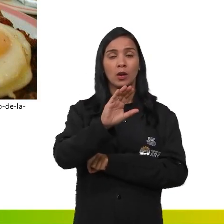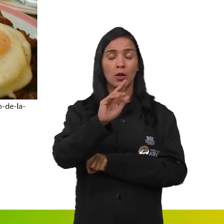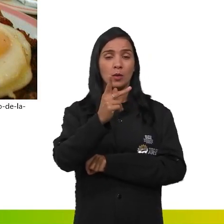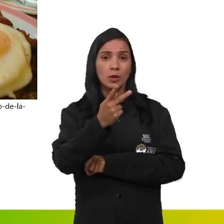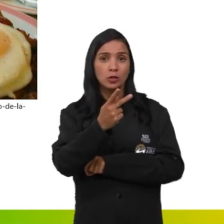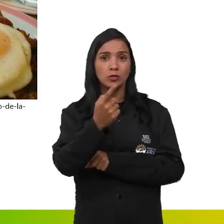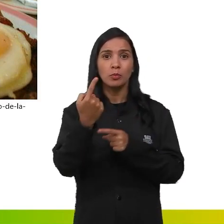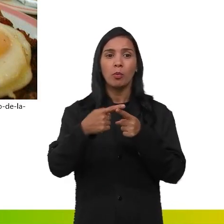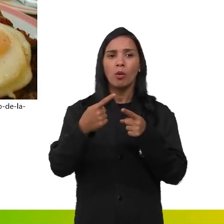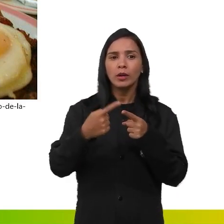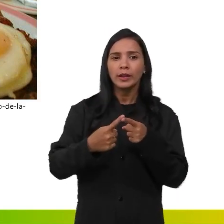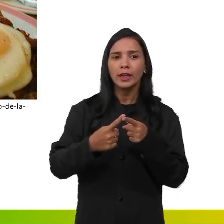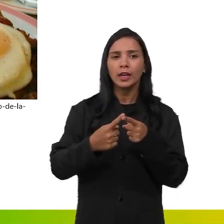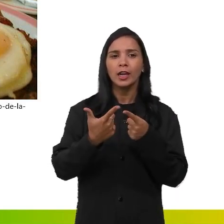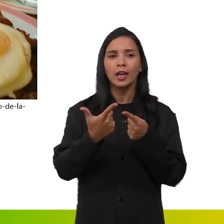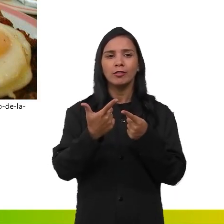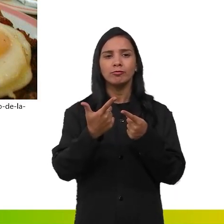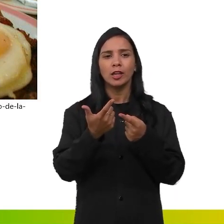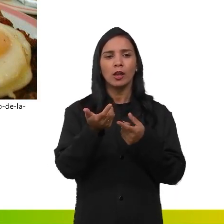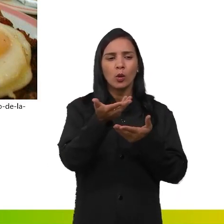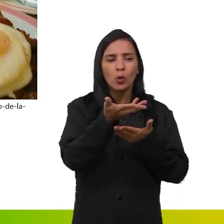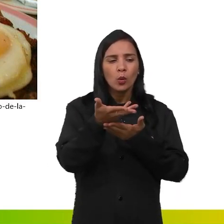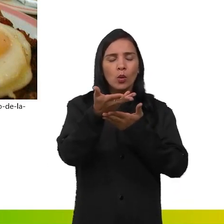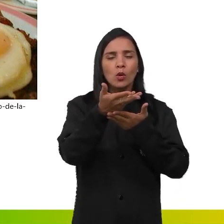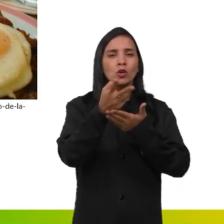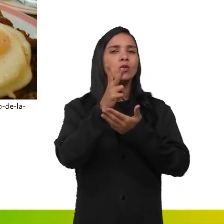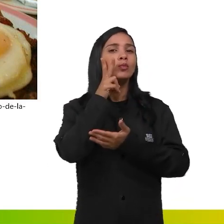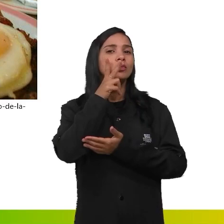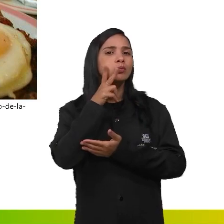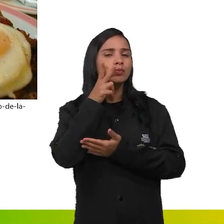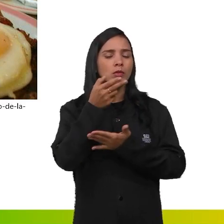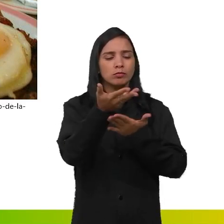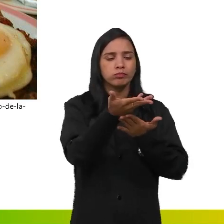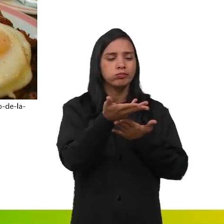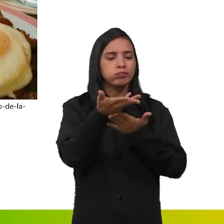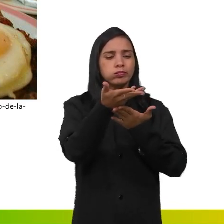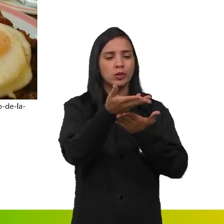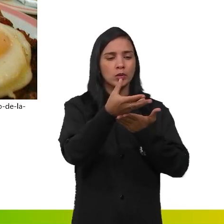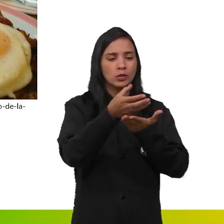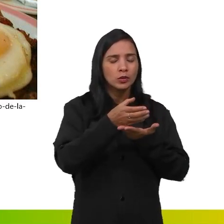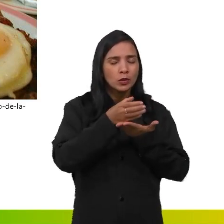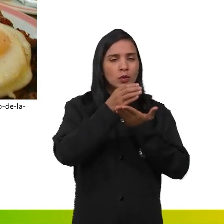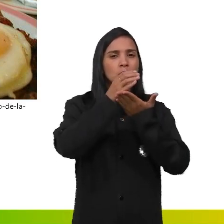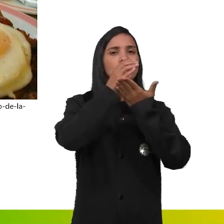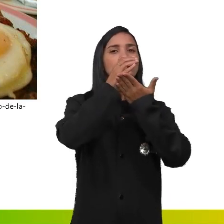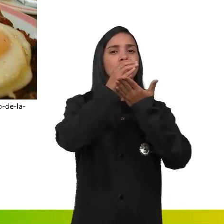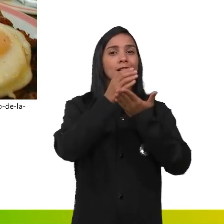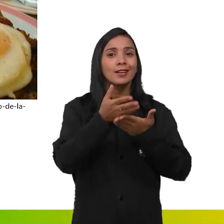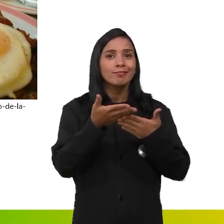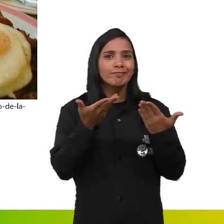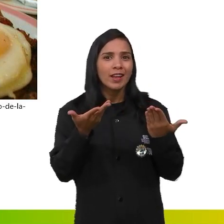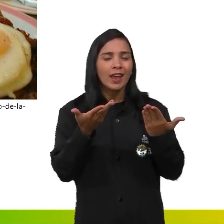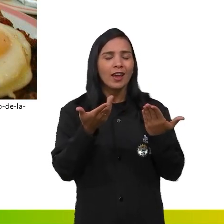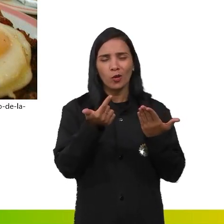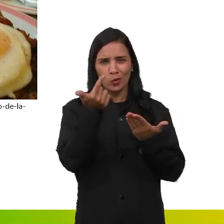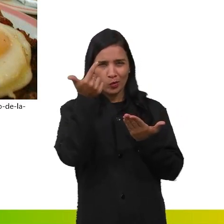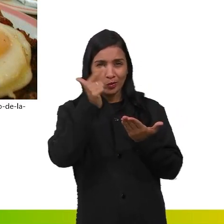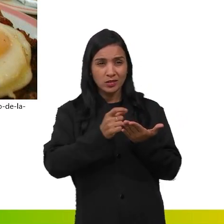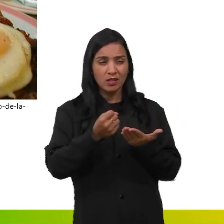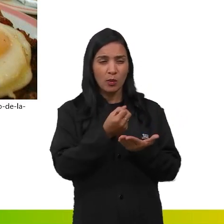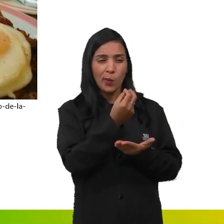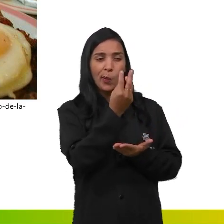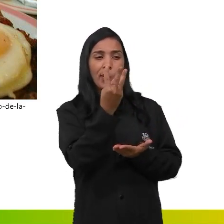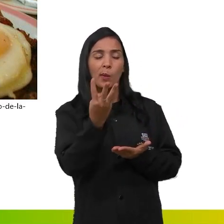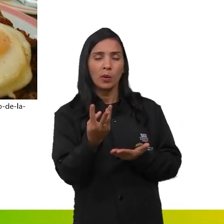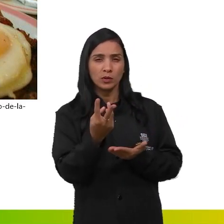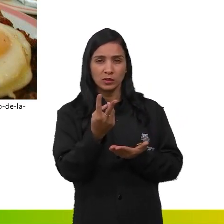toma? Então, você pode perceber que o vinho, ele não é algo algo que nós podemos dizer